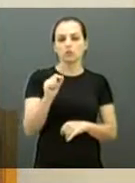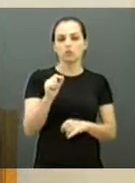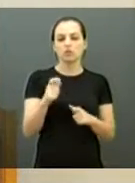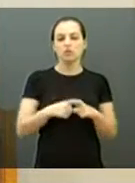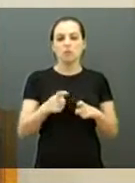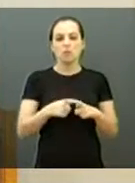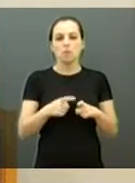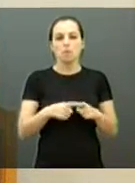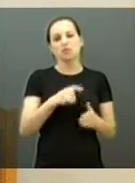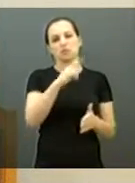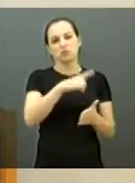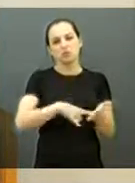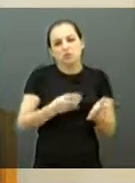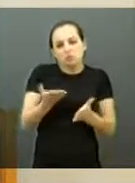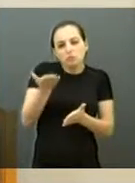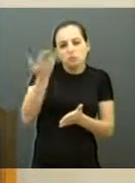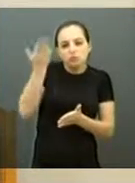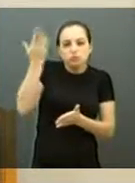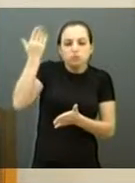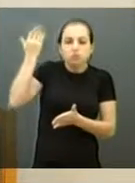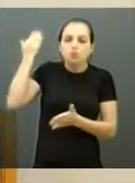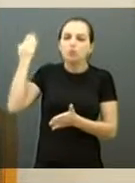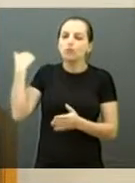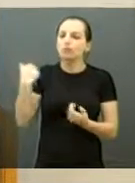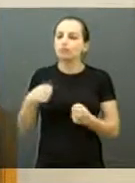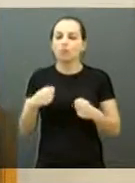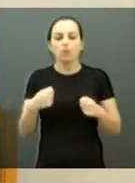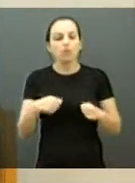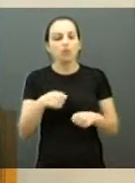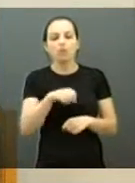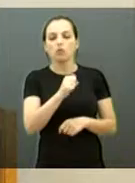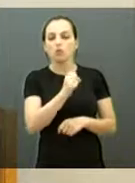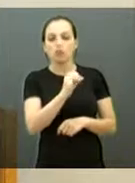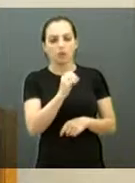com contratos antigos, que não exigem as 80 horas.